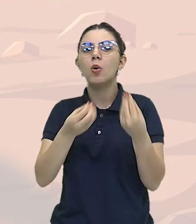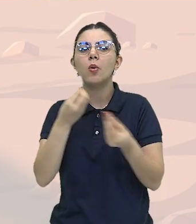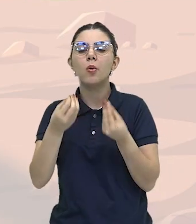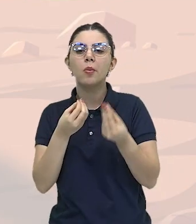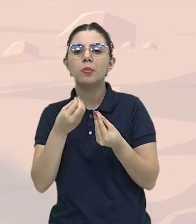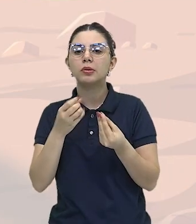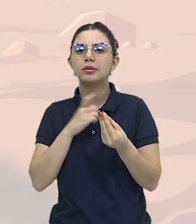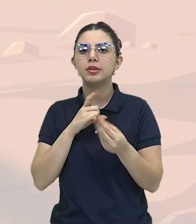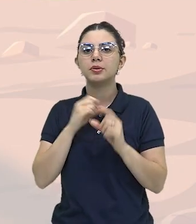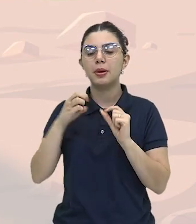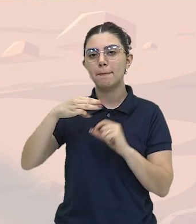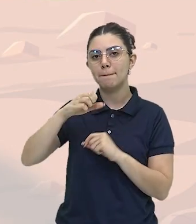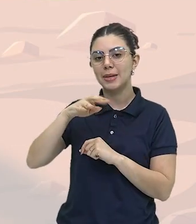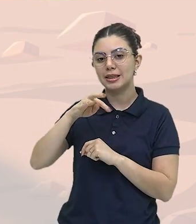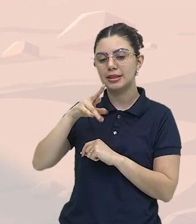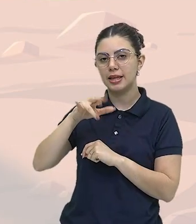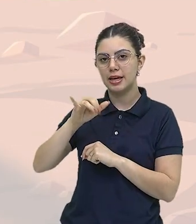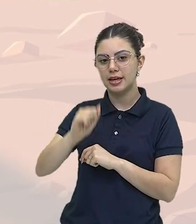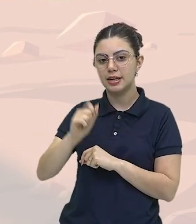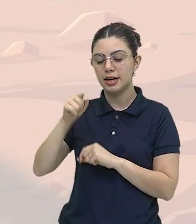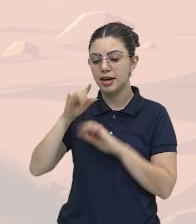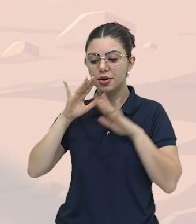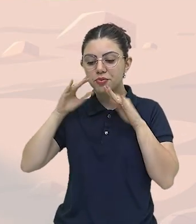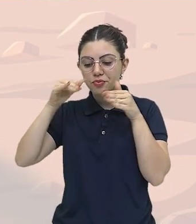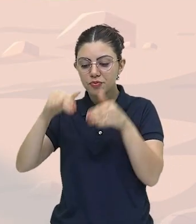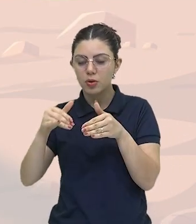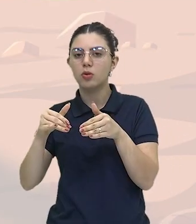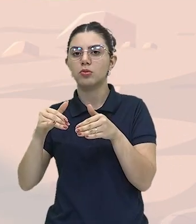ali concentrada. Nesse ponto aí,